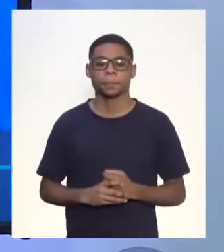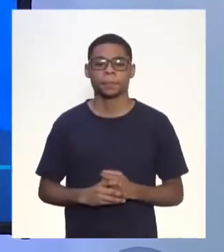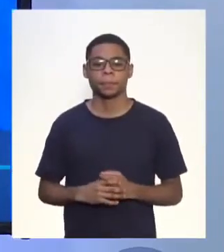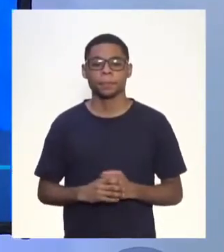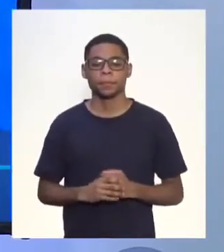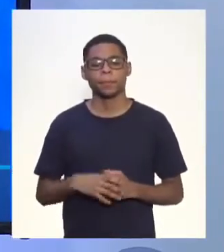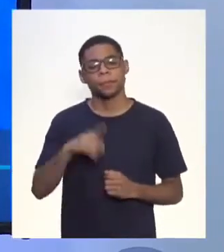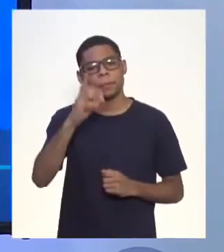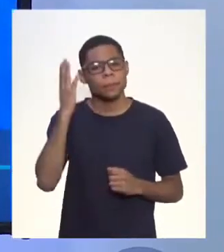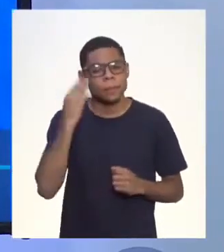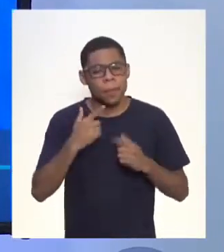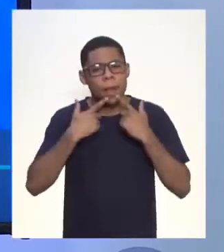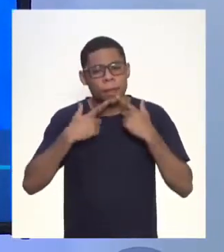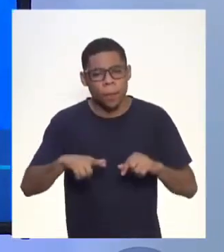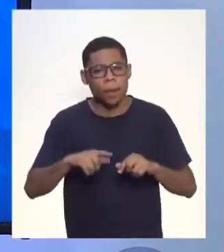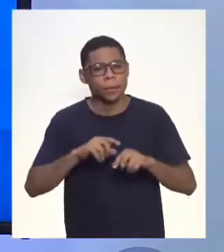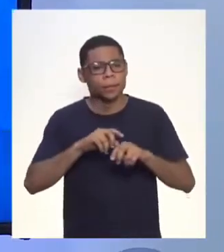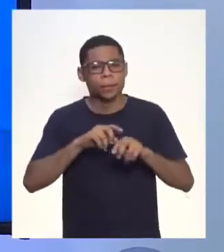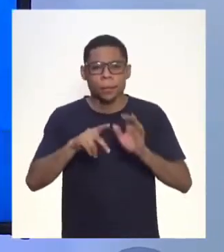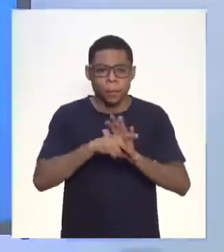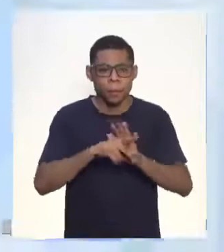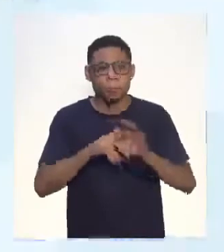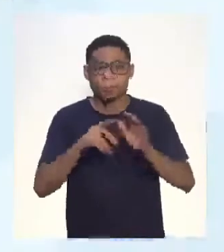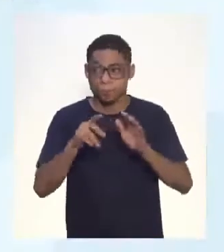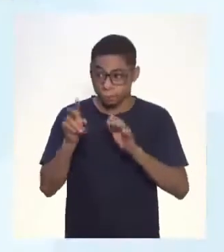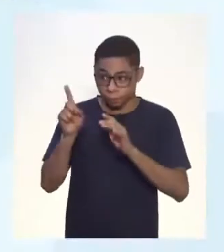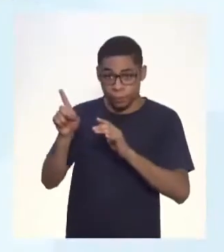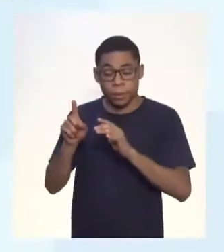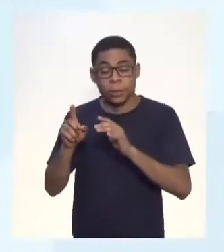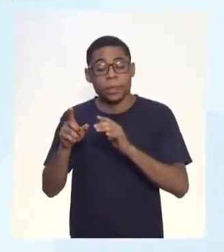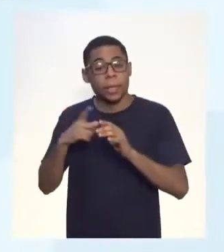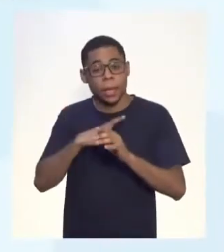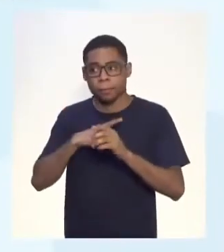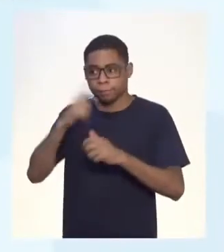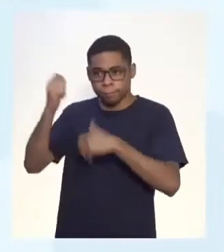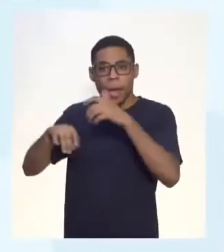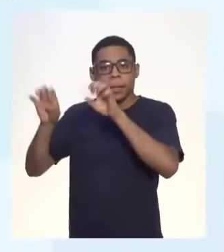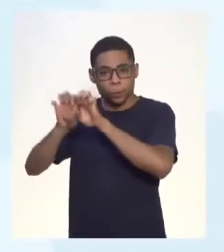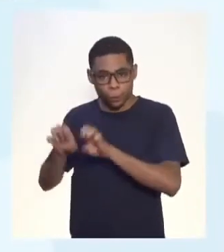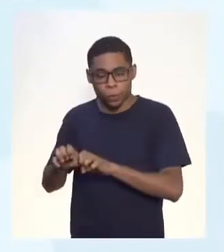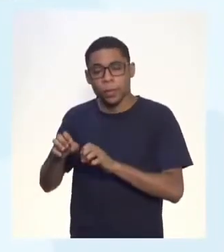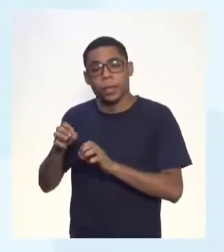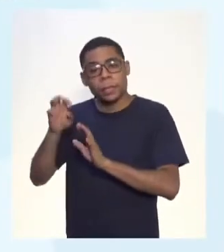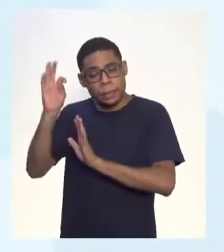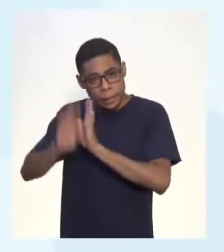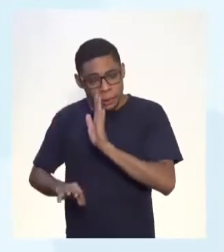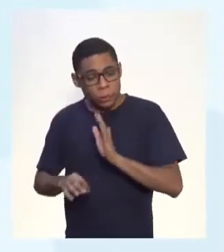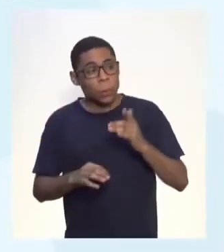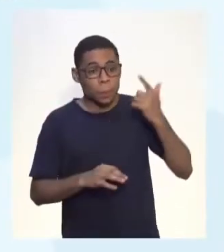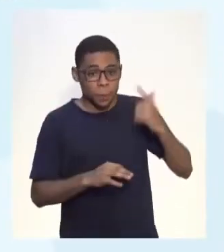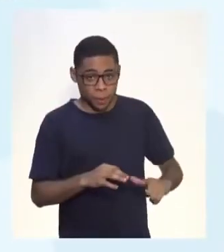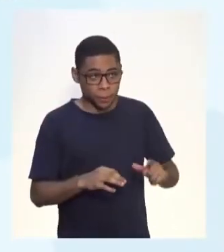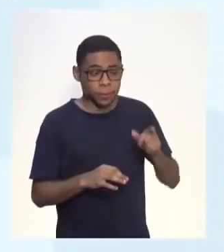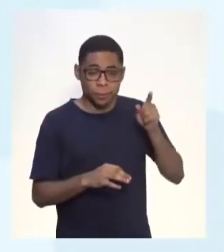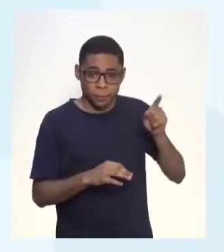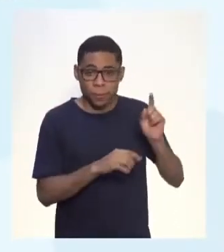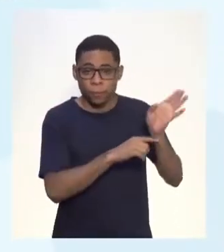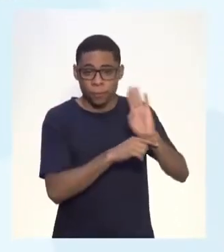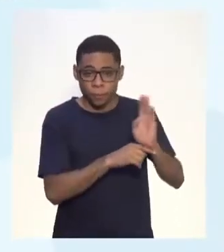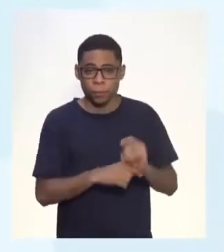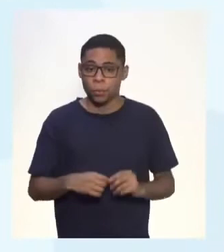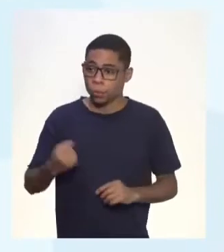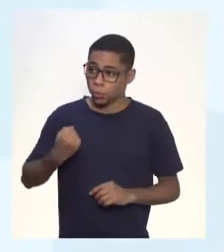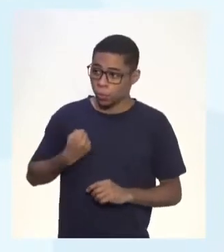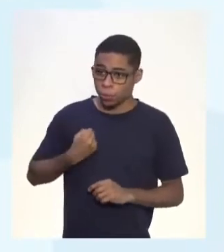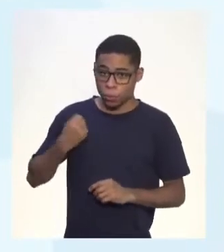então a linguagem e a estrutura dos dois textos, quais são as principais diferenças que vocês notaram no texto 1 e no